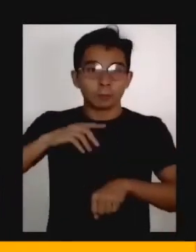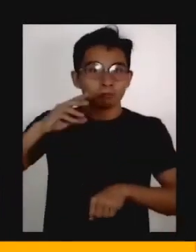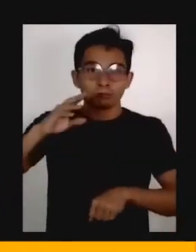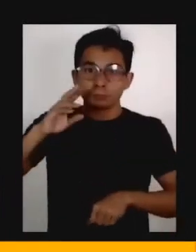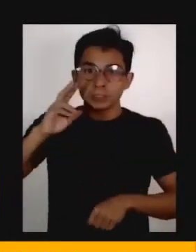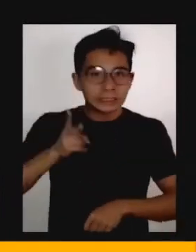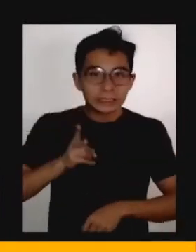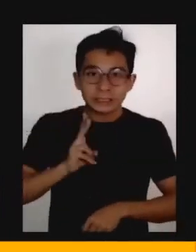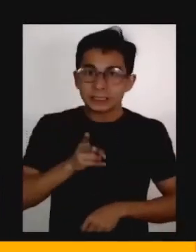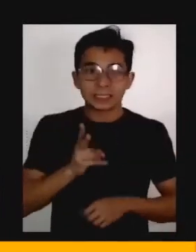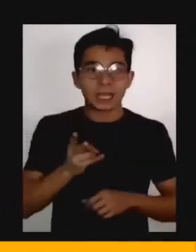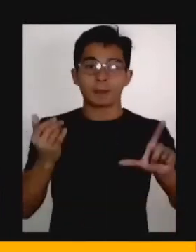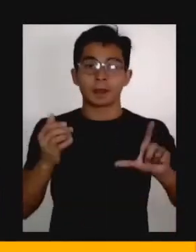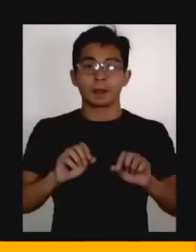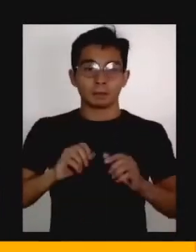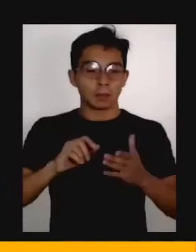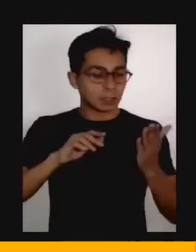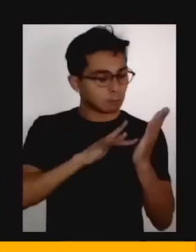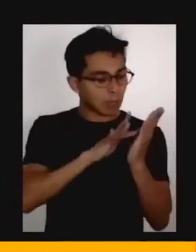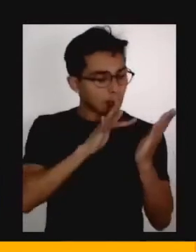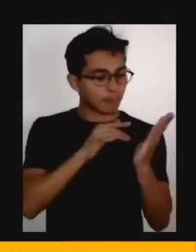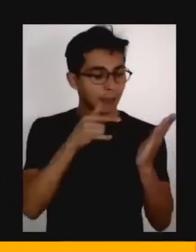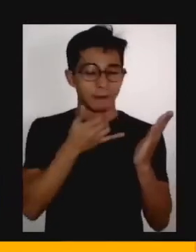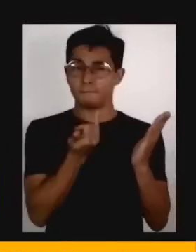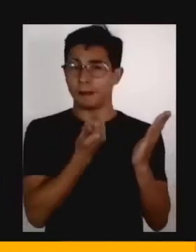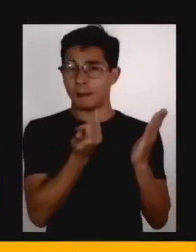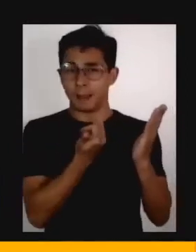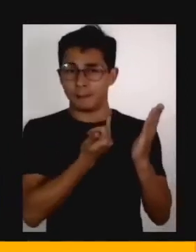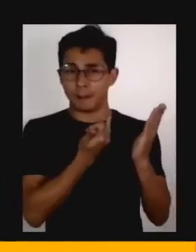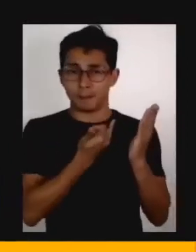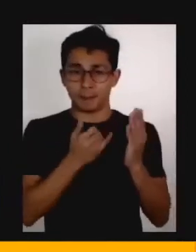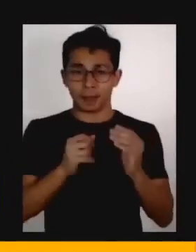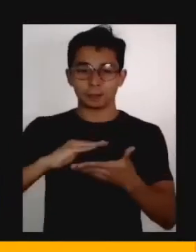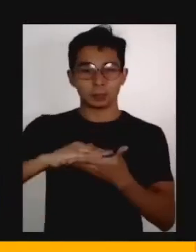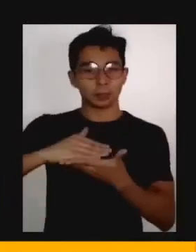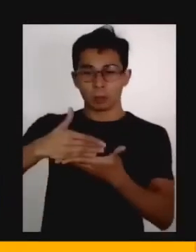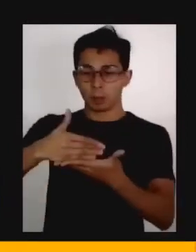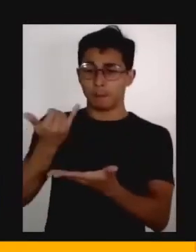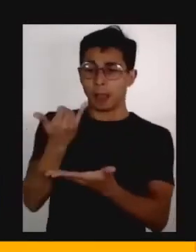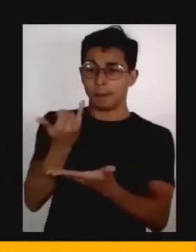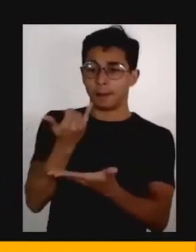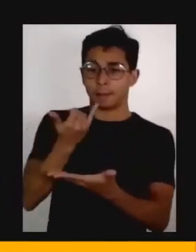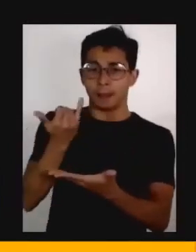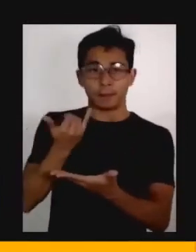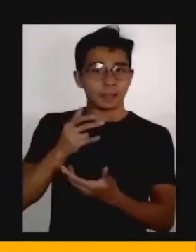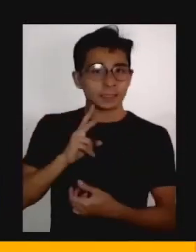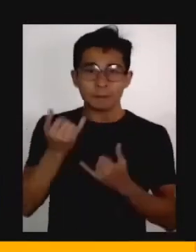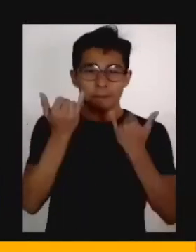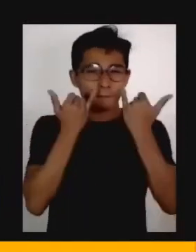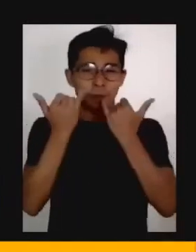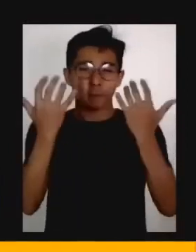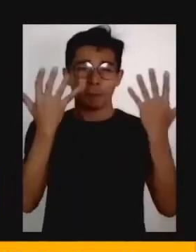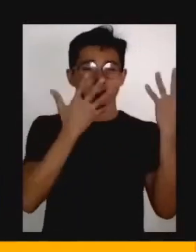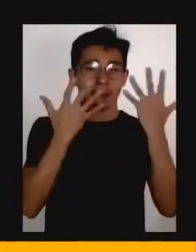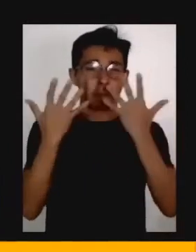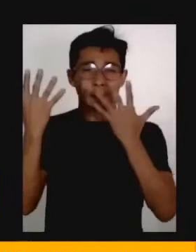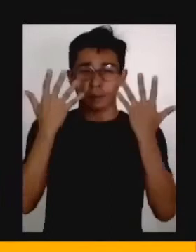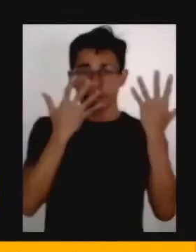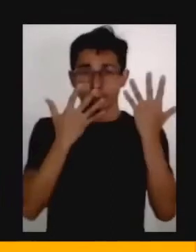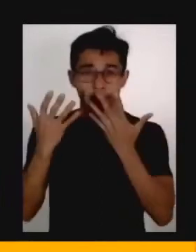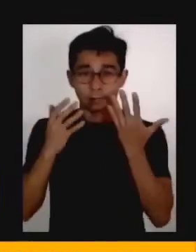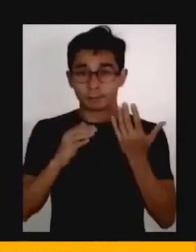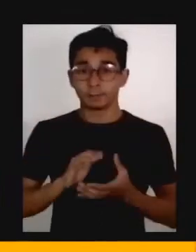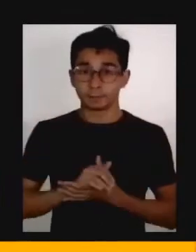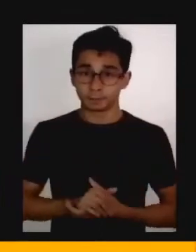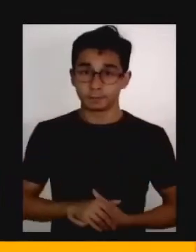incentivos, recebendo informação, sendo impactado de alguma forma, né? E esse impacto ele colabora